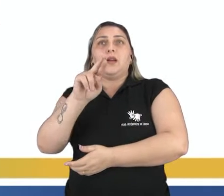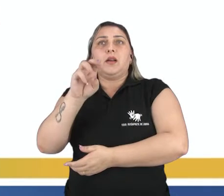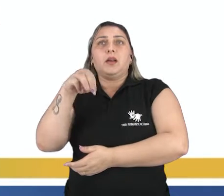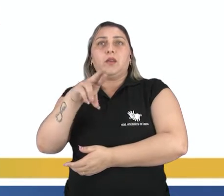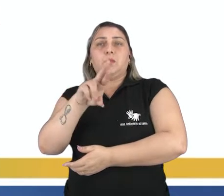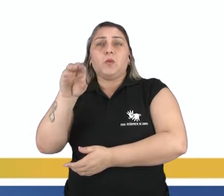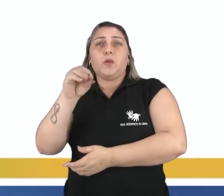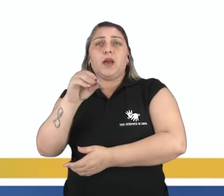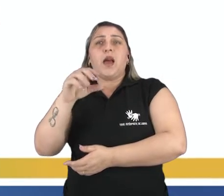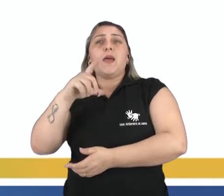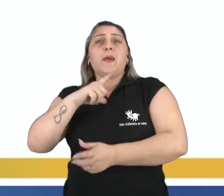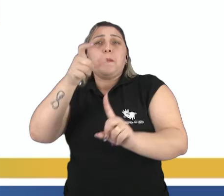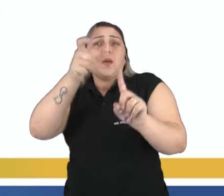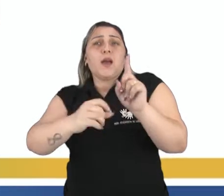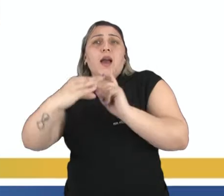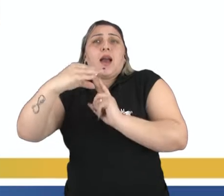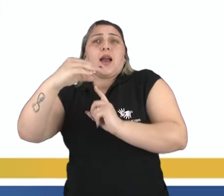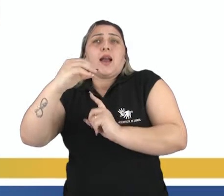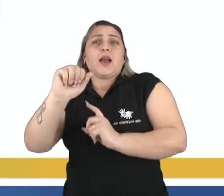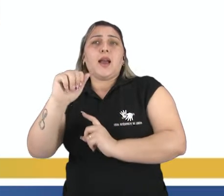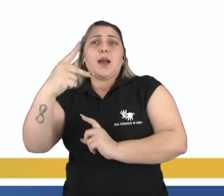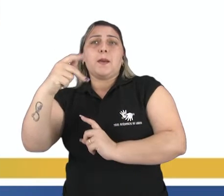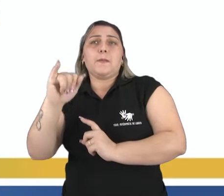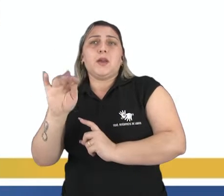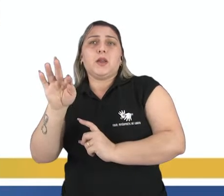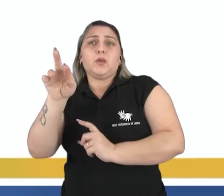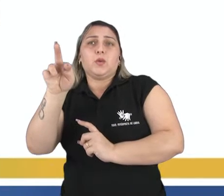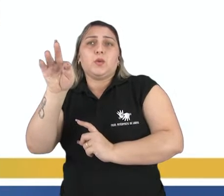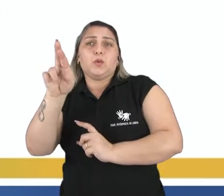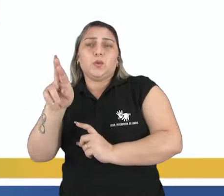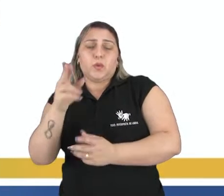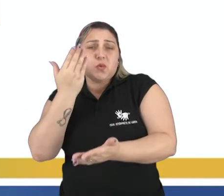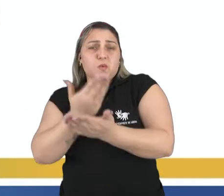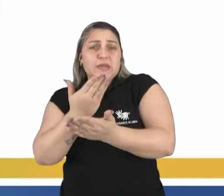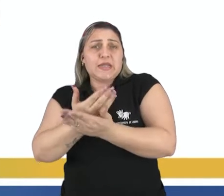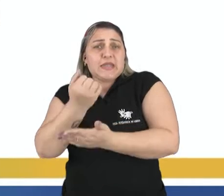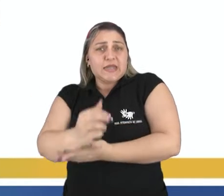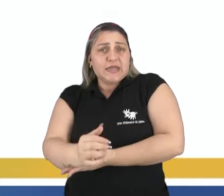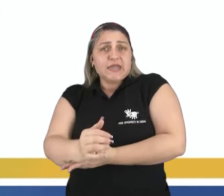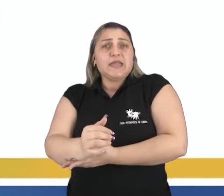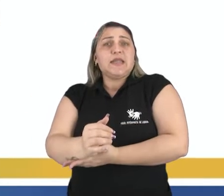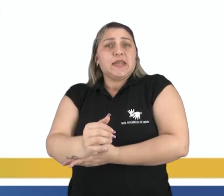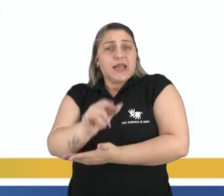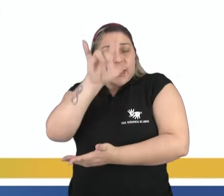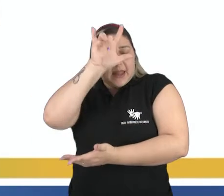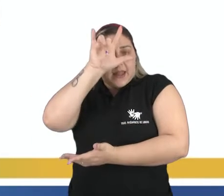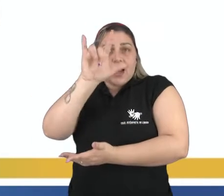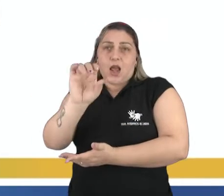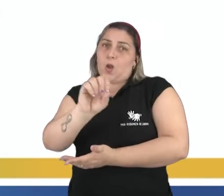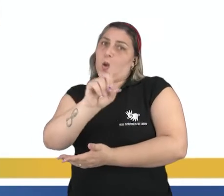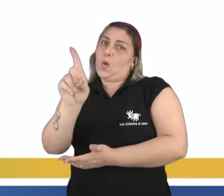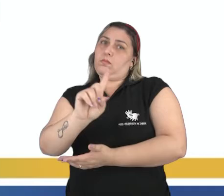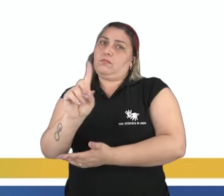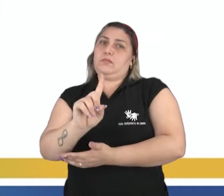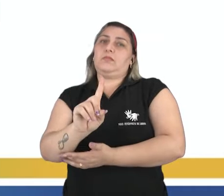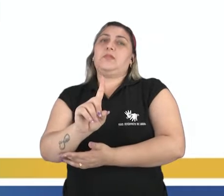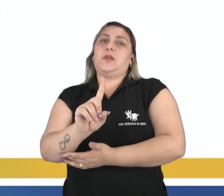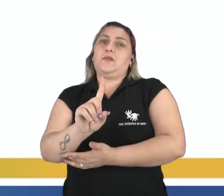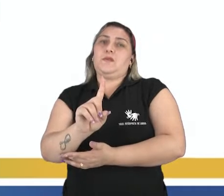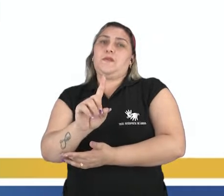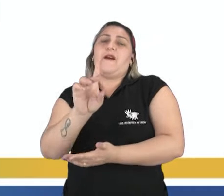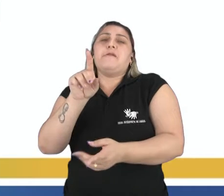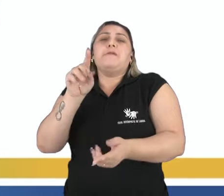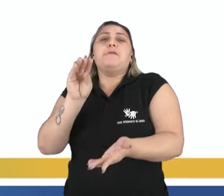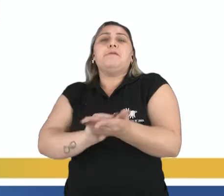consegue, até hoje se tem estudos sobre a Capitu, se ela traiu ou não traiu o Bentinho, não é? Tem,